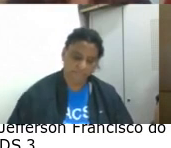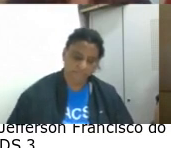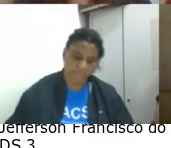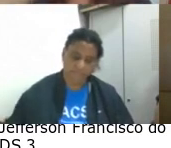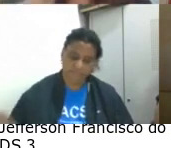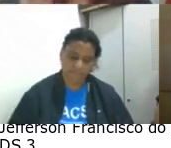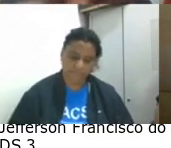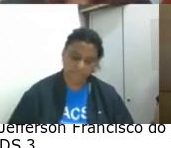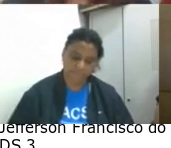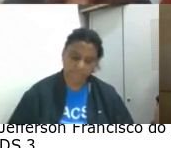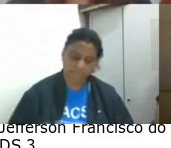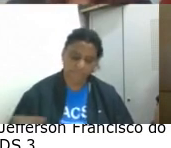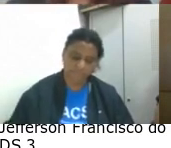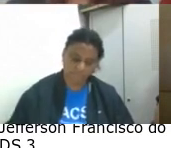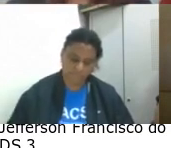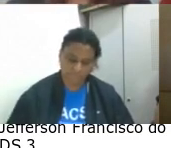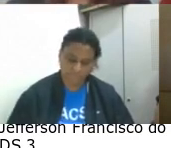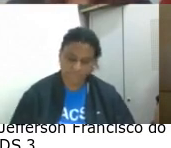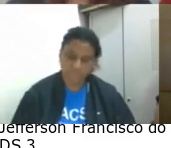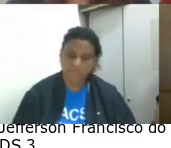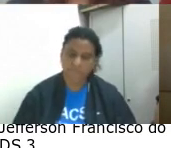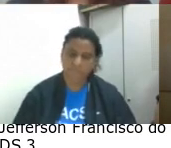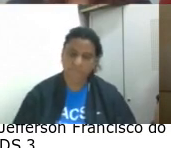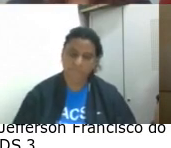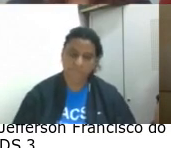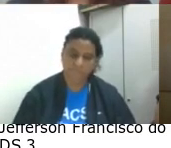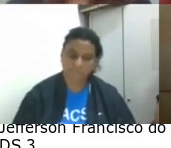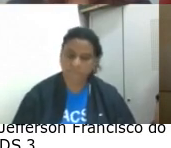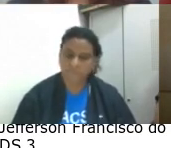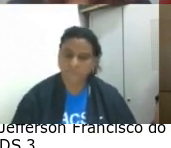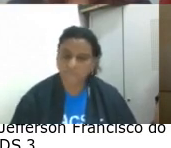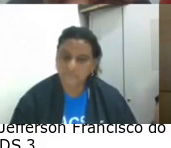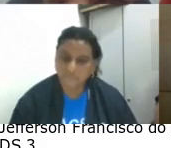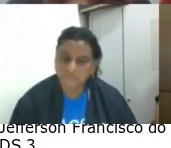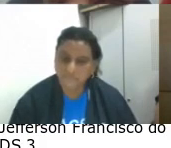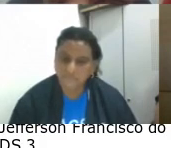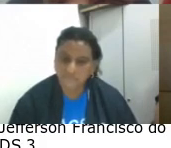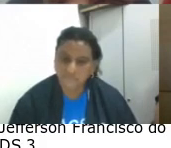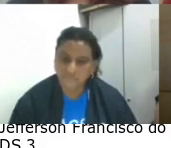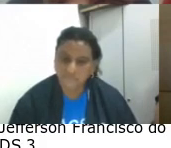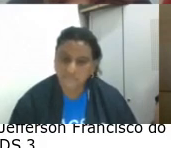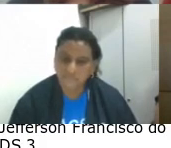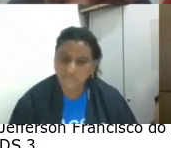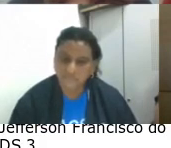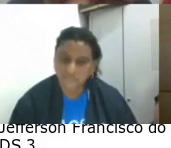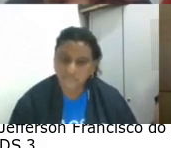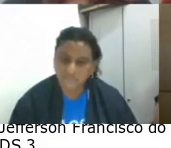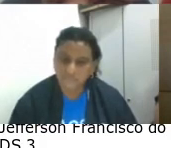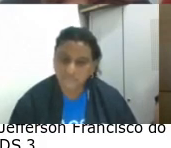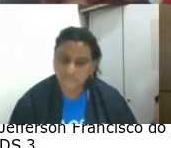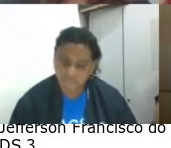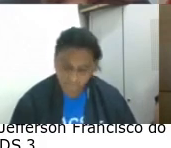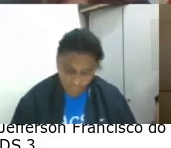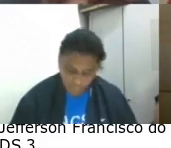emagrecendo então é para além disso quando a gente fala do acompanhamento desse agente de saúde